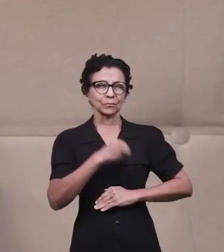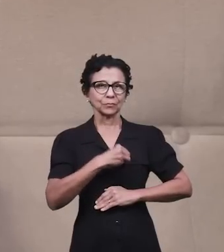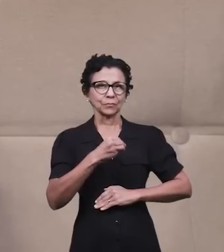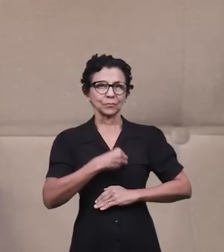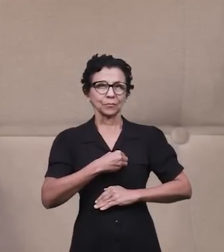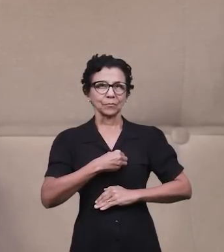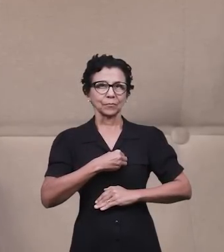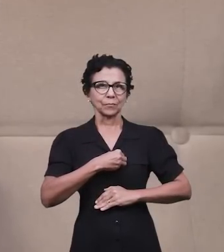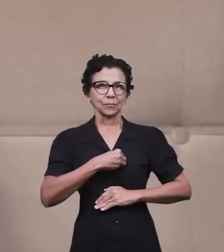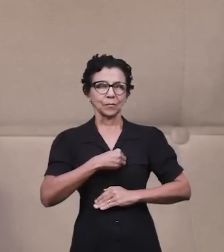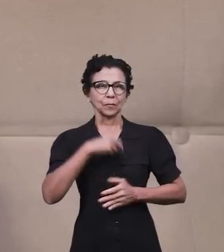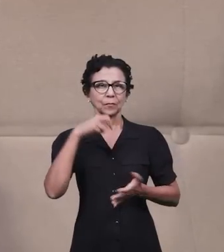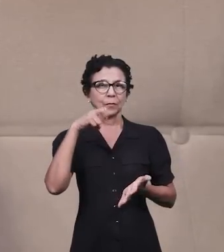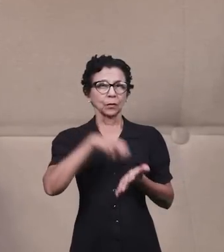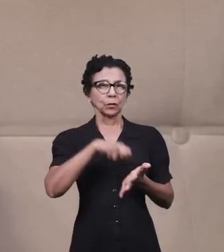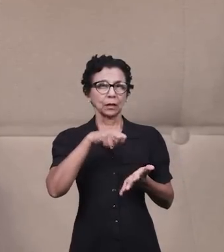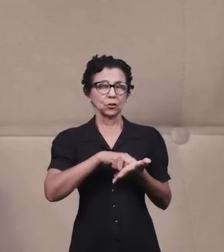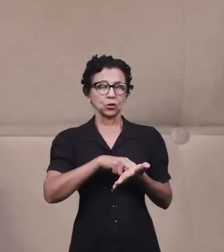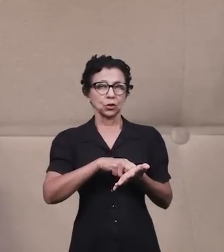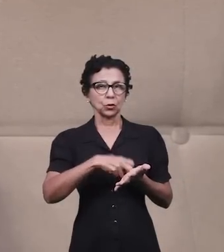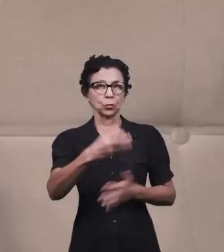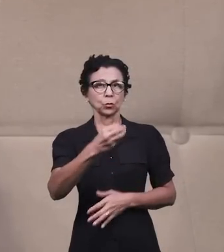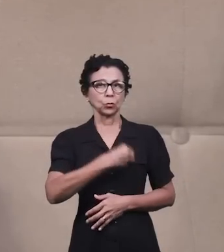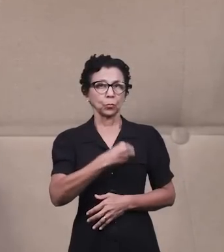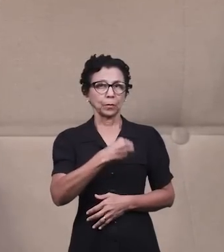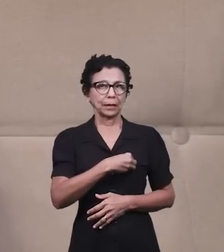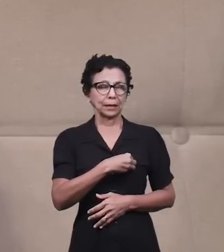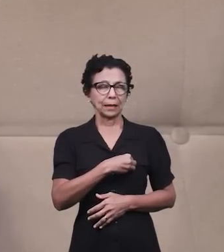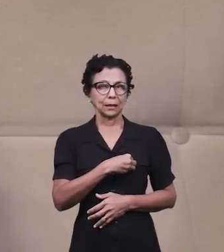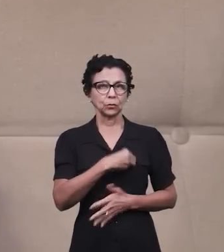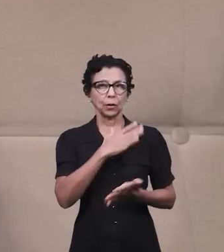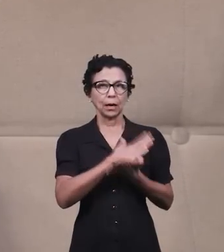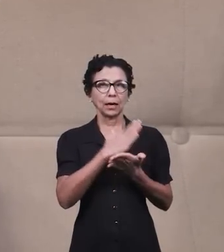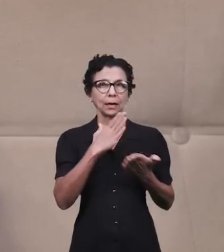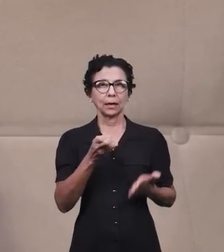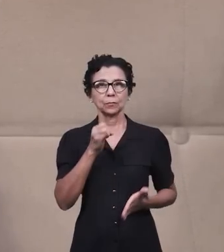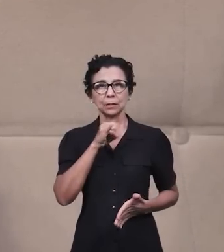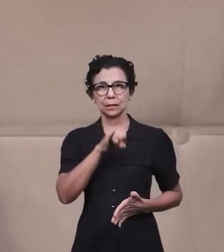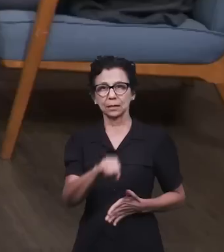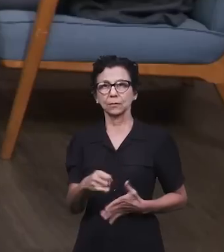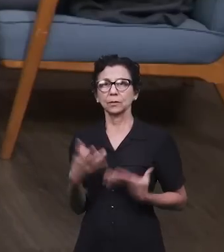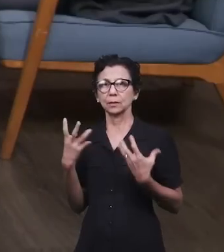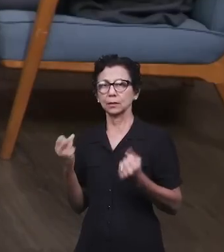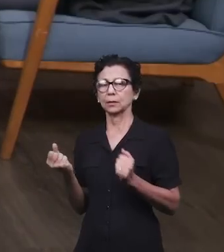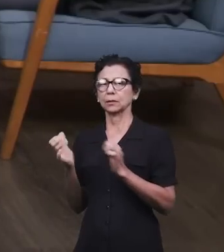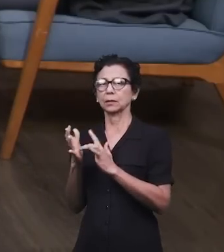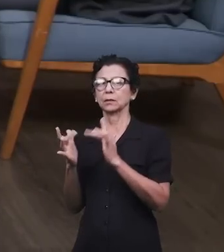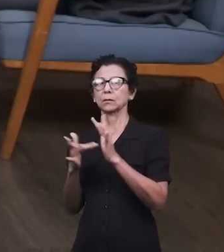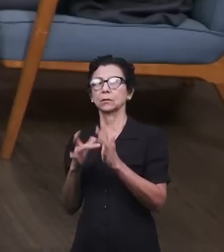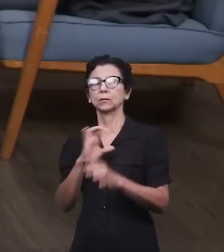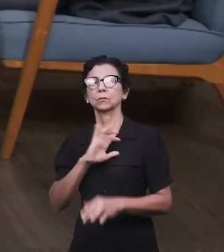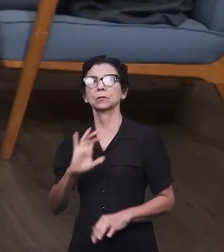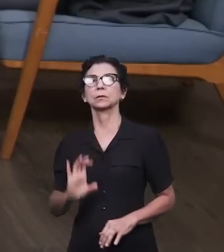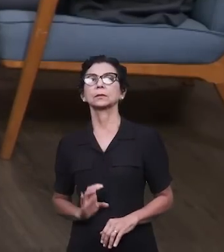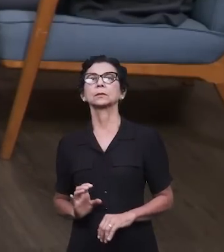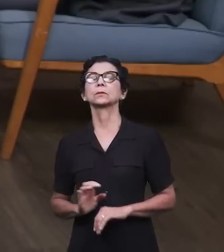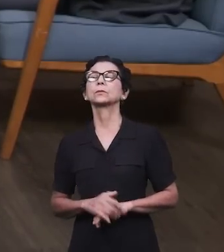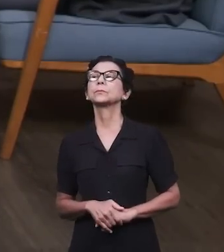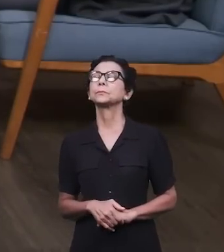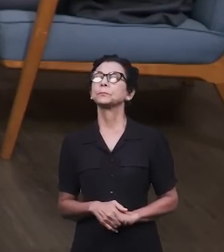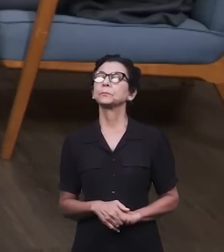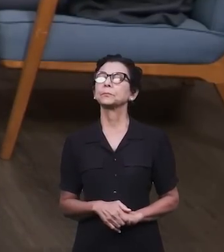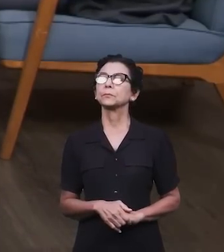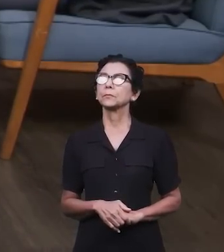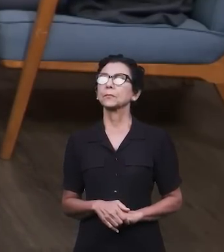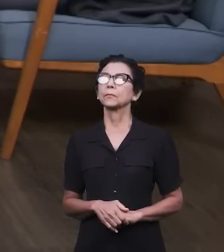mais condenação para aqueles que estão em Cristo Jesus. Louvado seja o nome do Senhor. Você quer fazer um